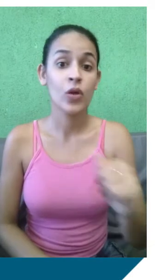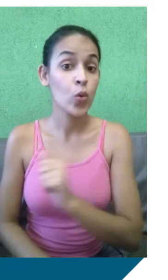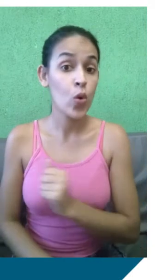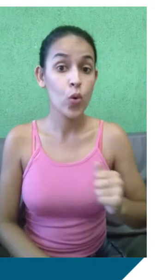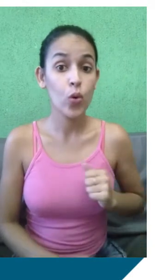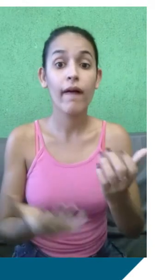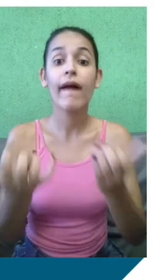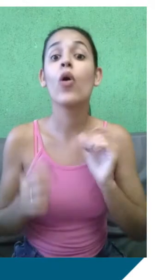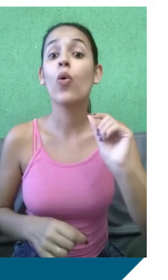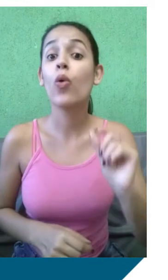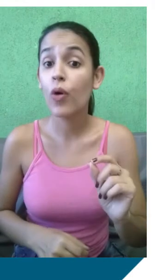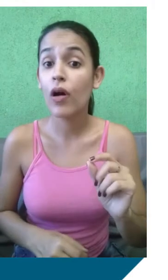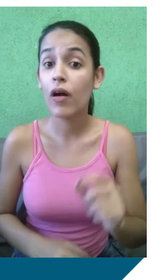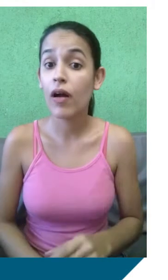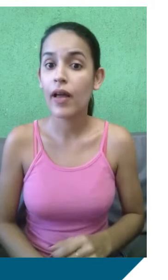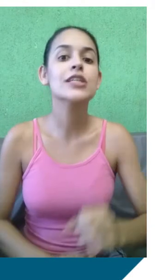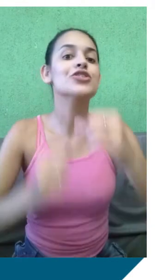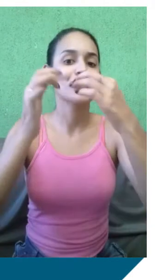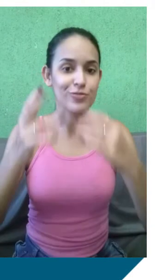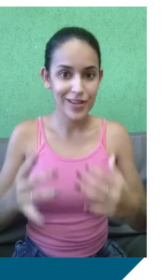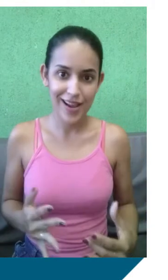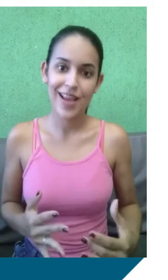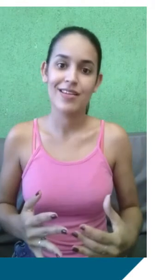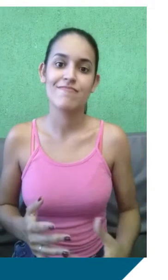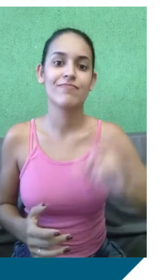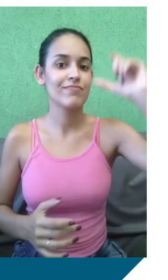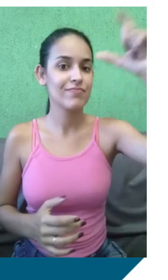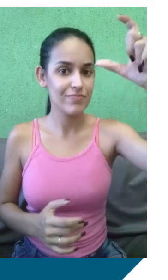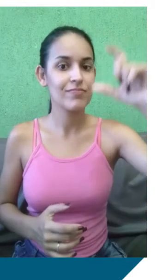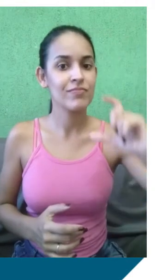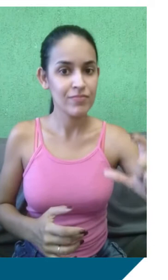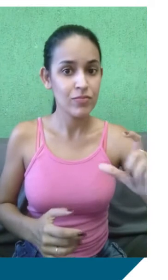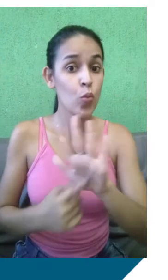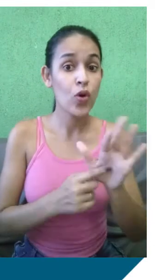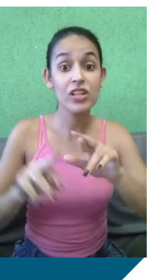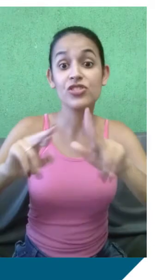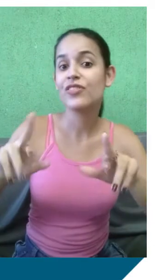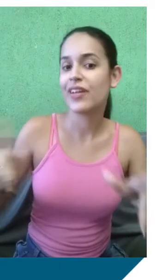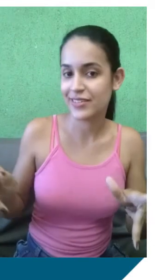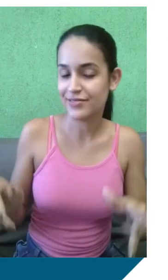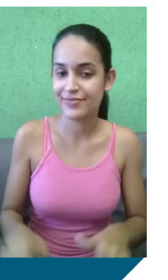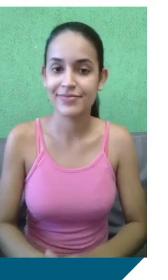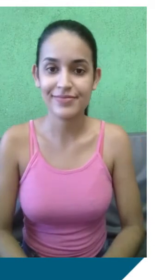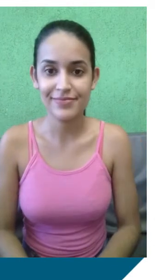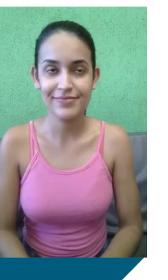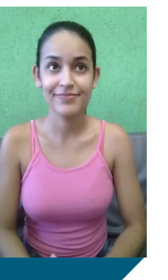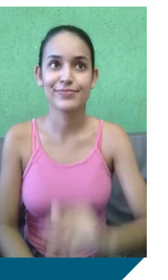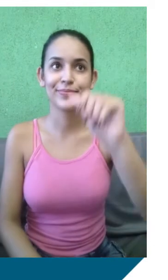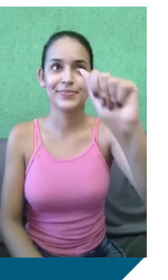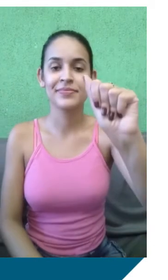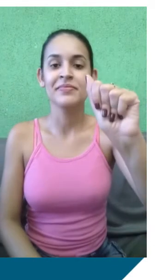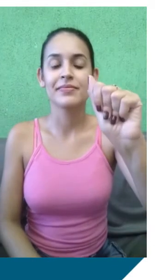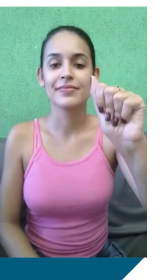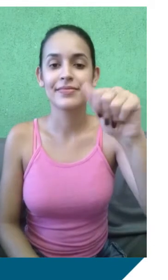o autor busca de fato é esclarecer esses conceitos, apontando as diferenças entre eles.